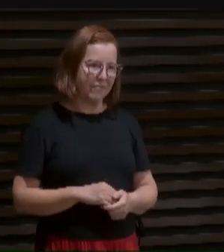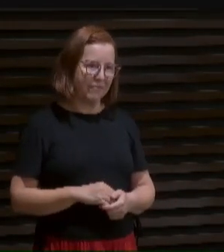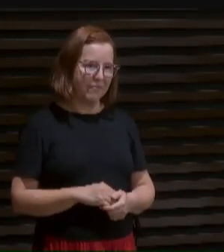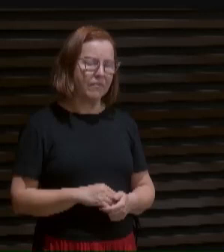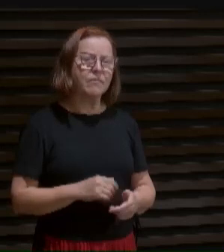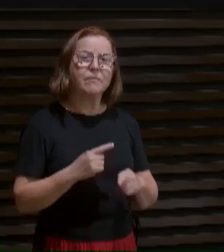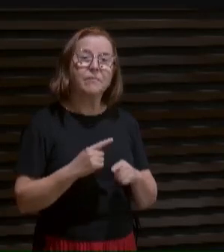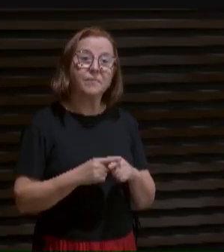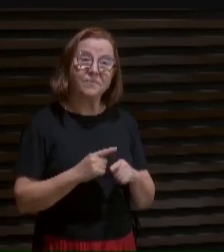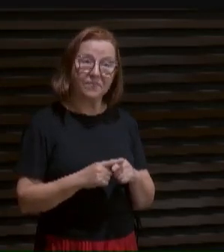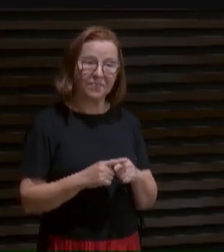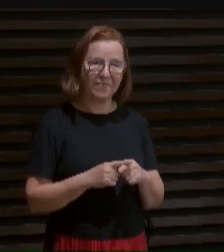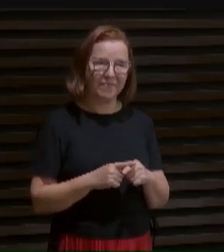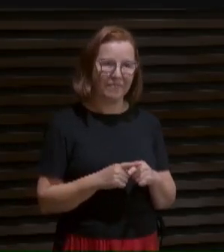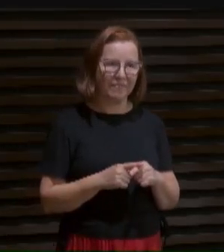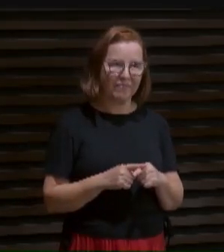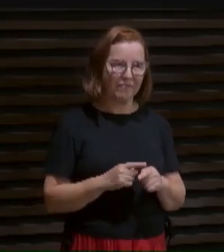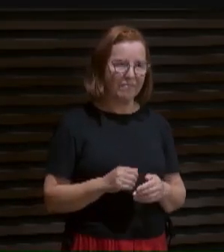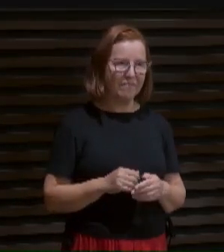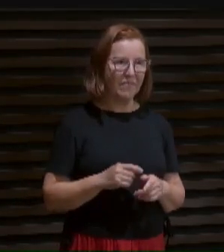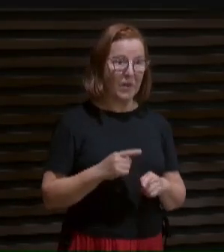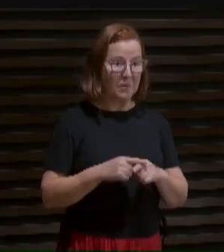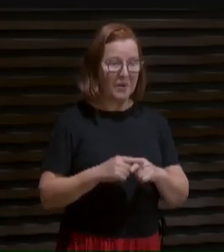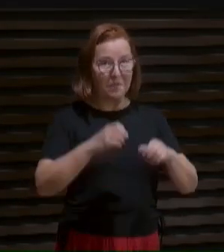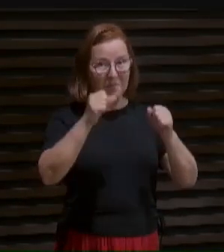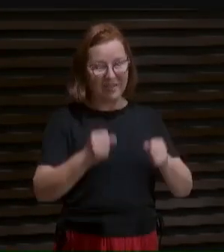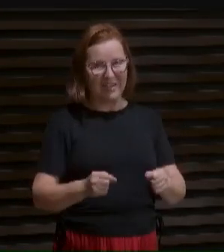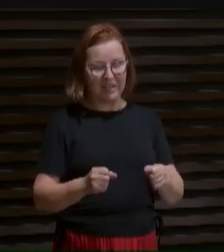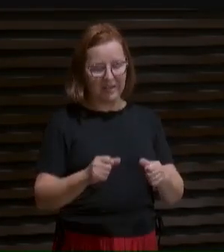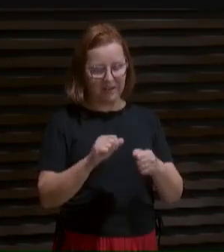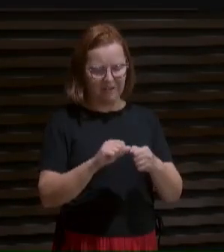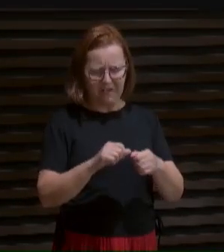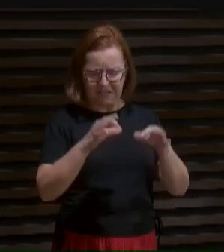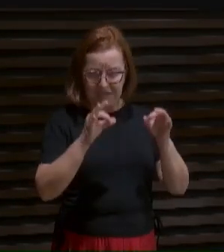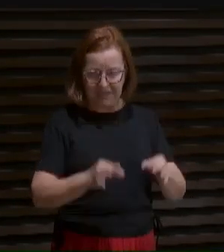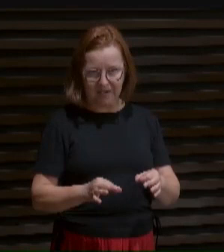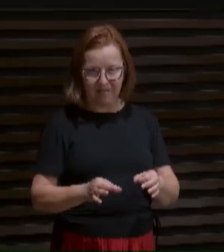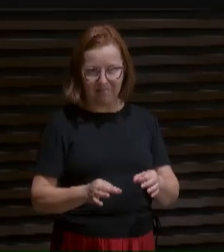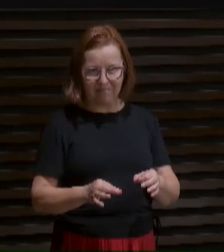Por quê? Porque o poder se aperfeiçoa na fraqueza.